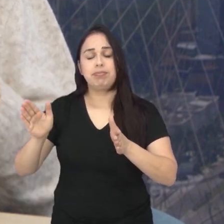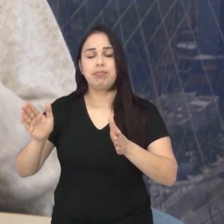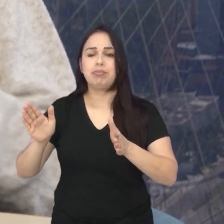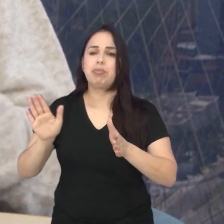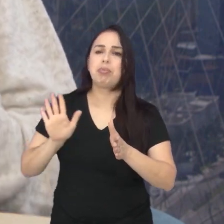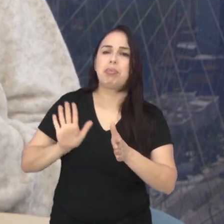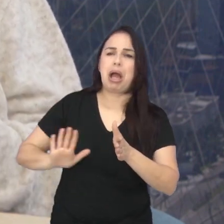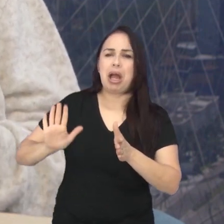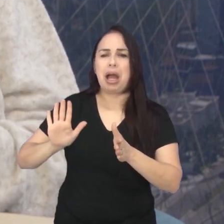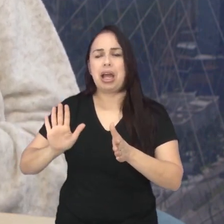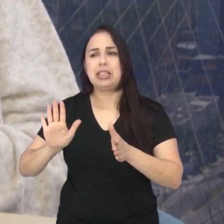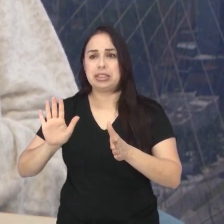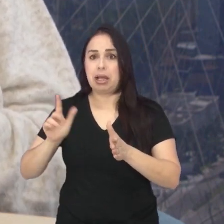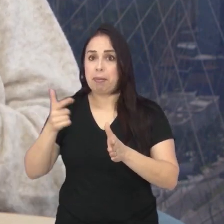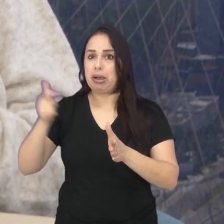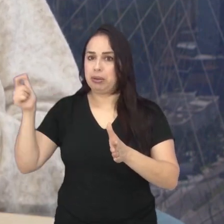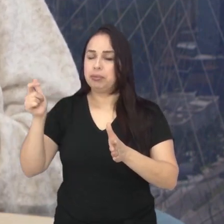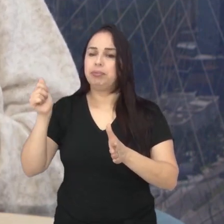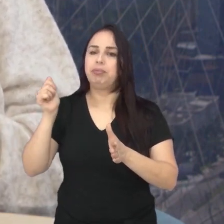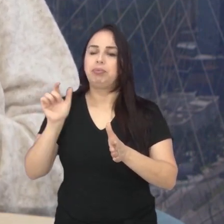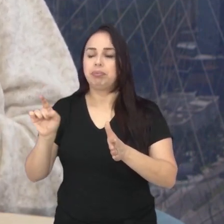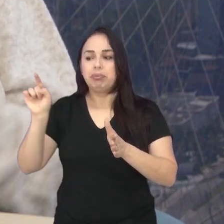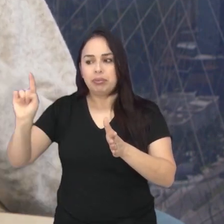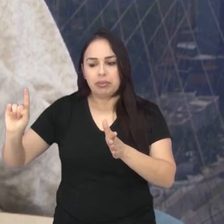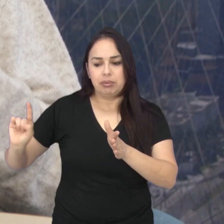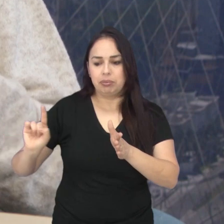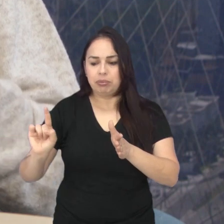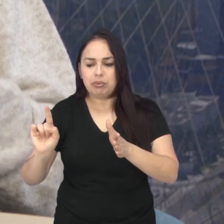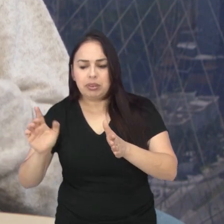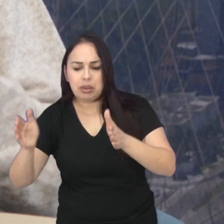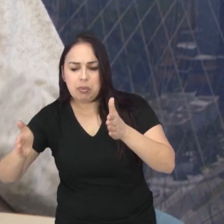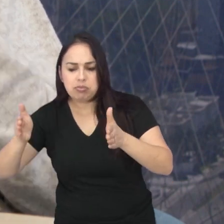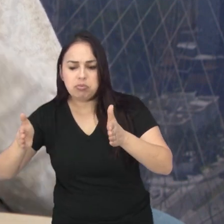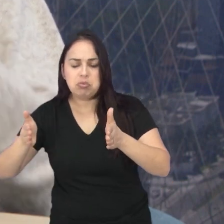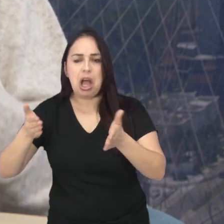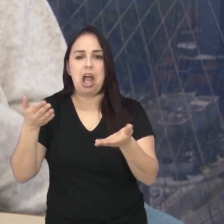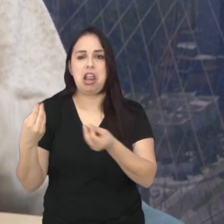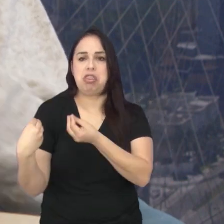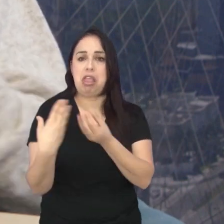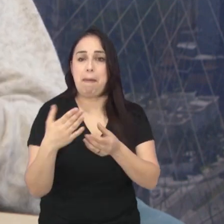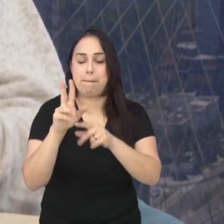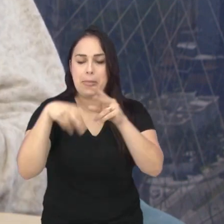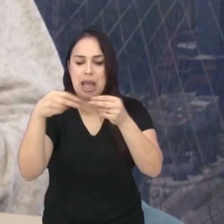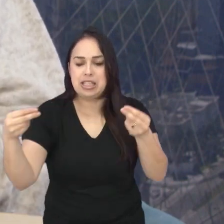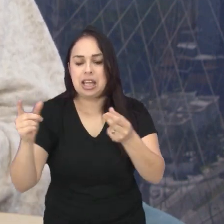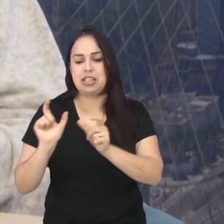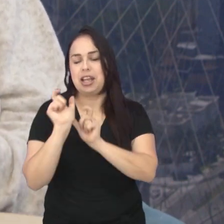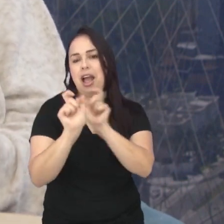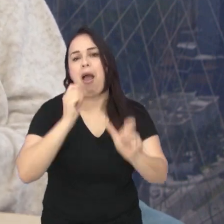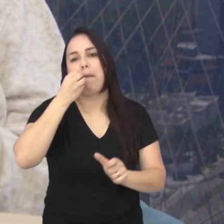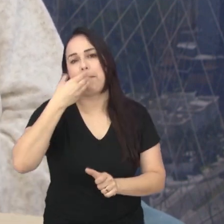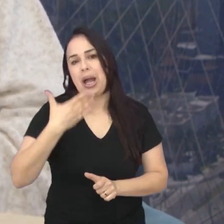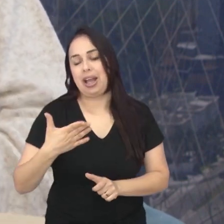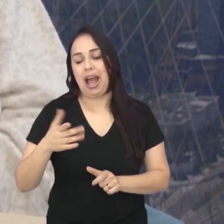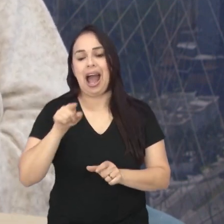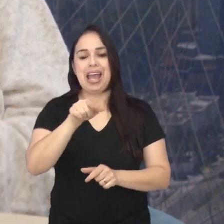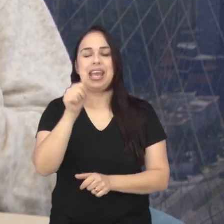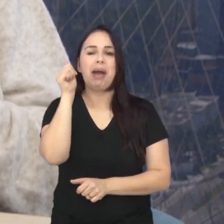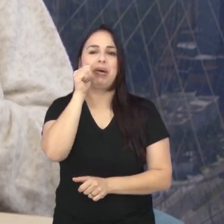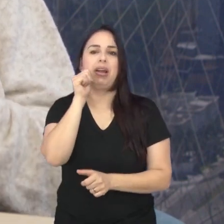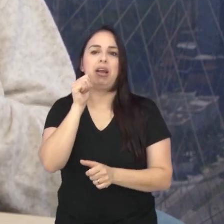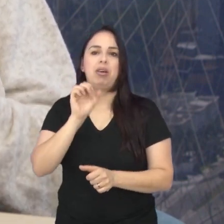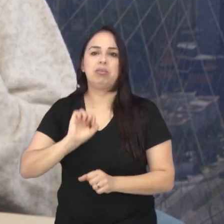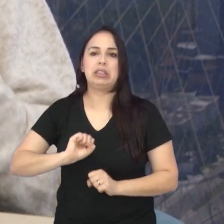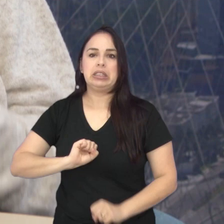mas geralmente é um homem, esse homem, ele intensifica os presentes, os elogios, e daí ela volte atrás.